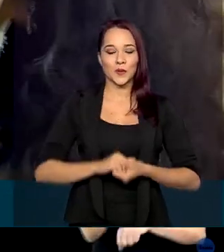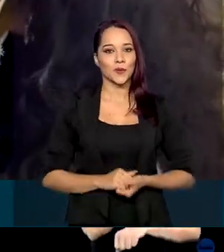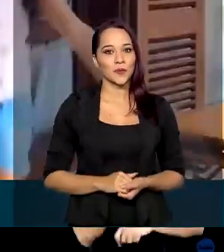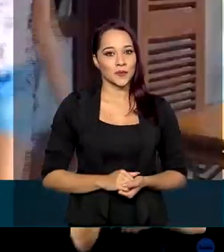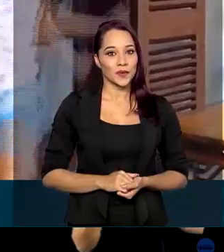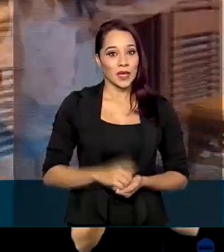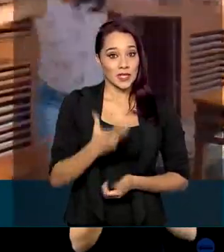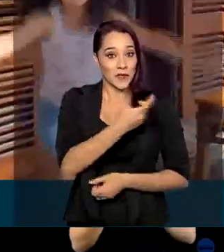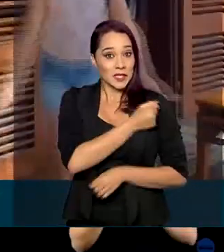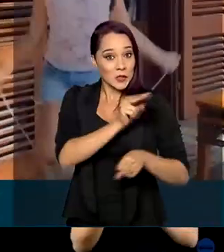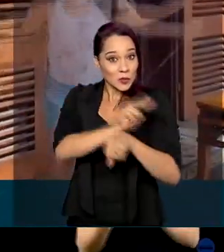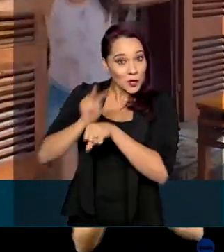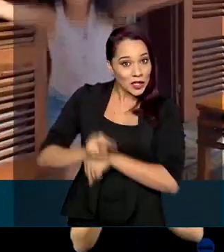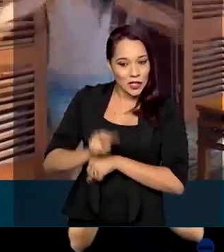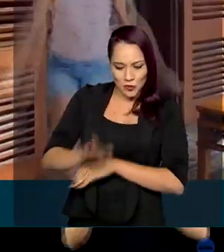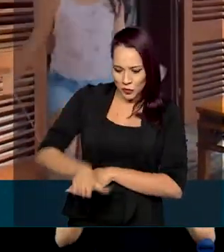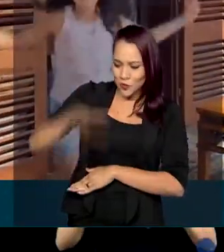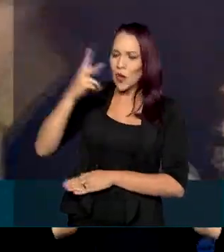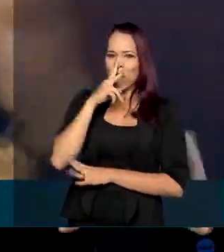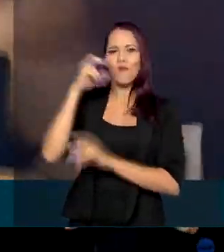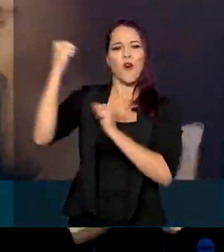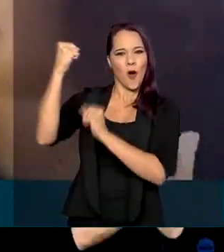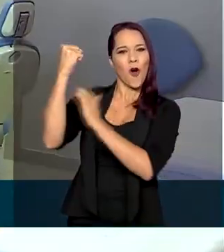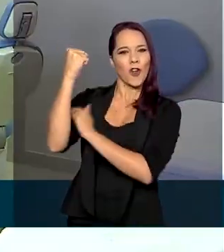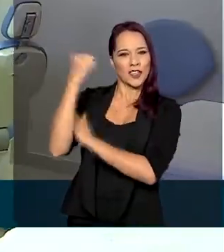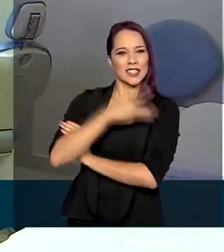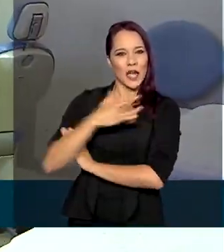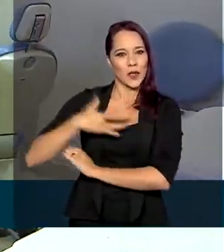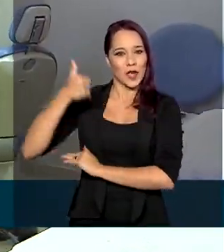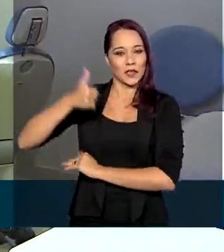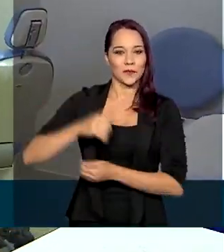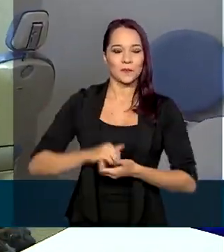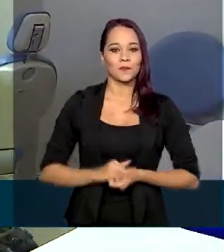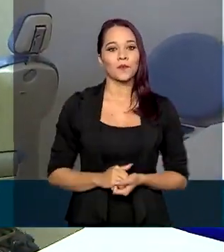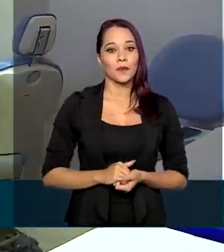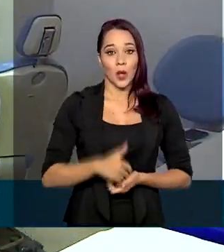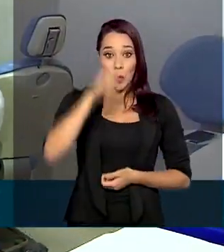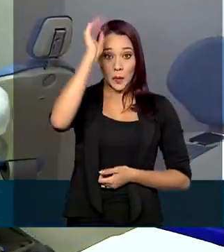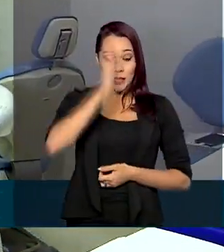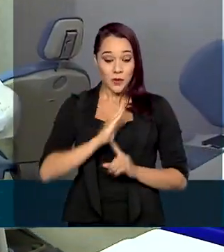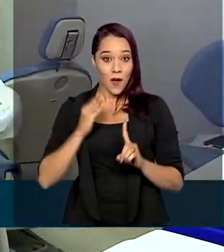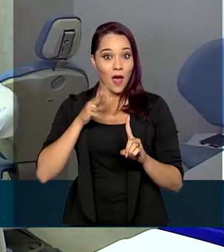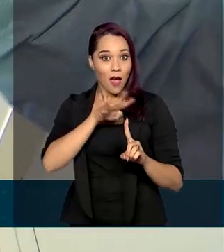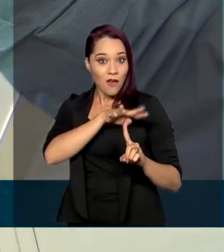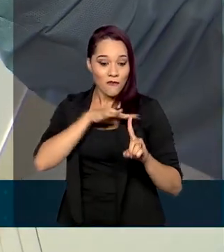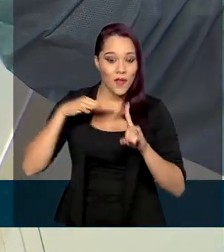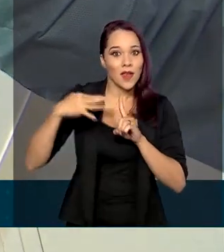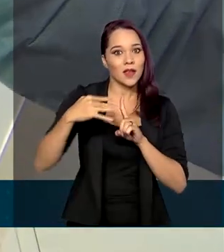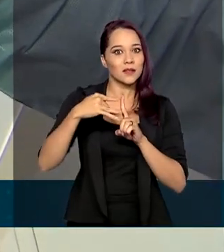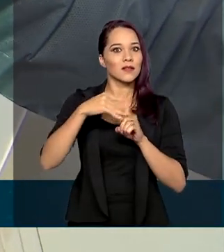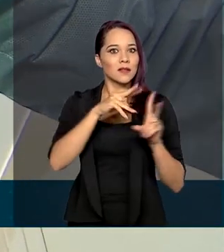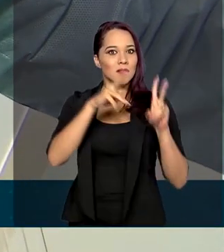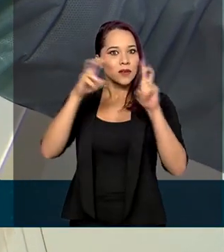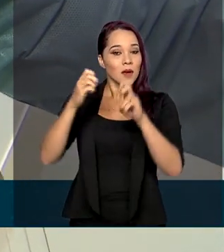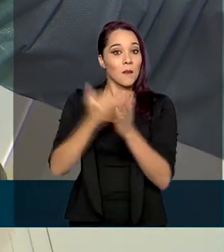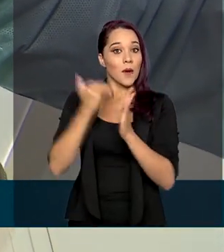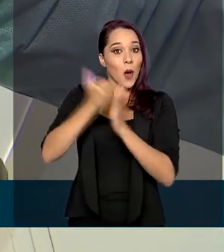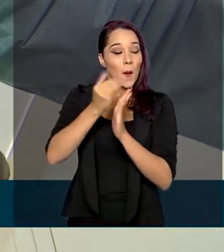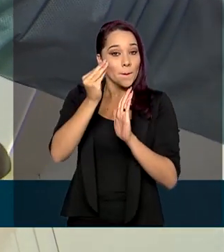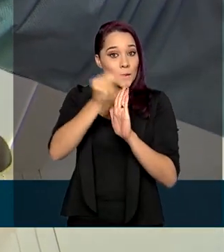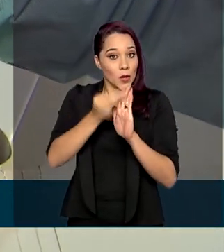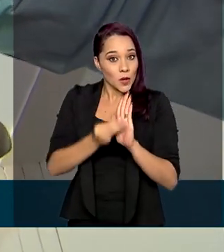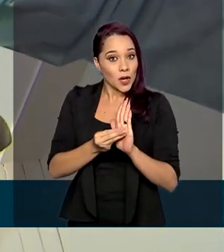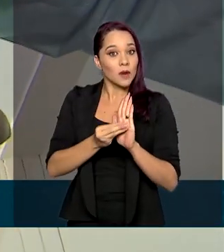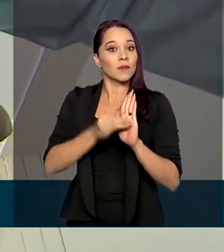que nos protegem e nos fazem crescer fortes e saudáveis. O Brasil é referência mundial no assunto com o maior programa de vacinação